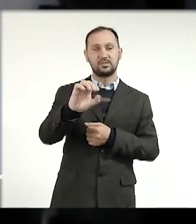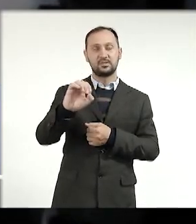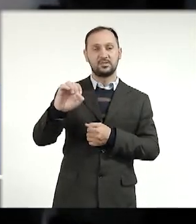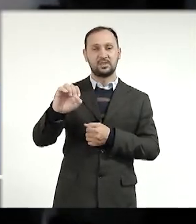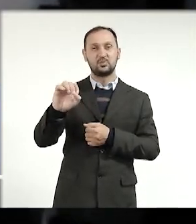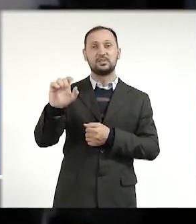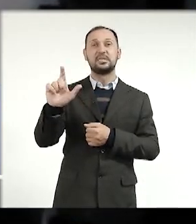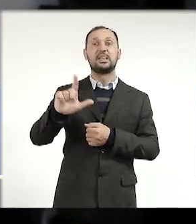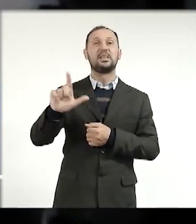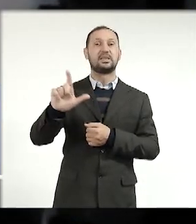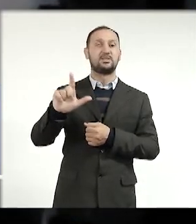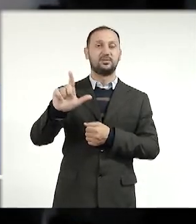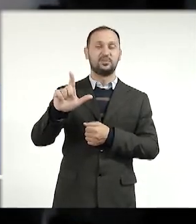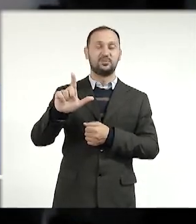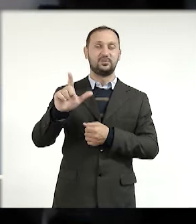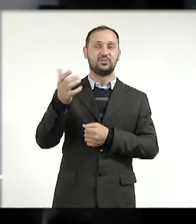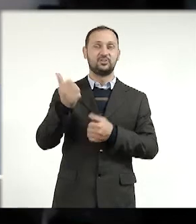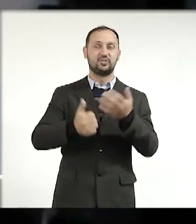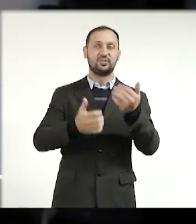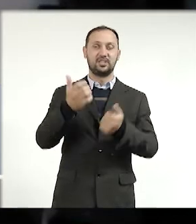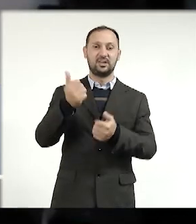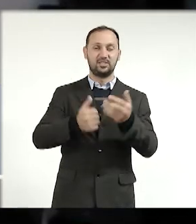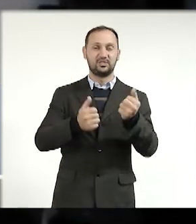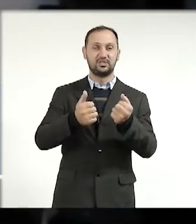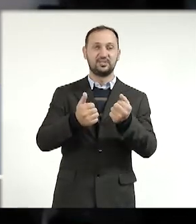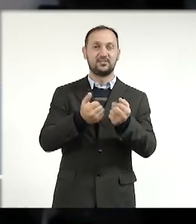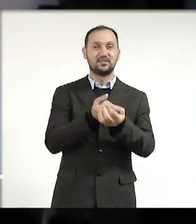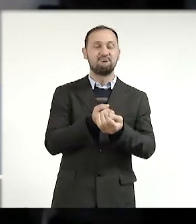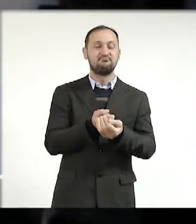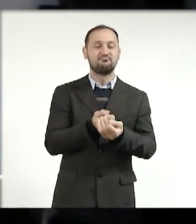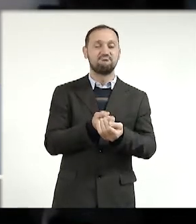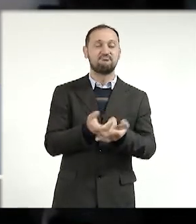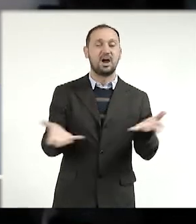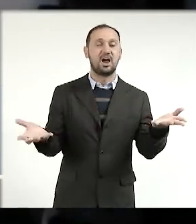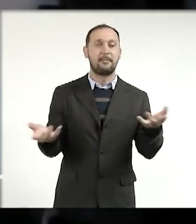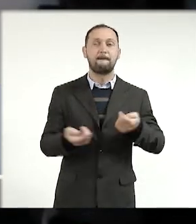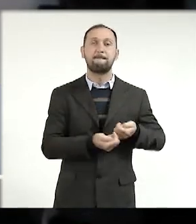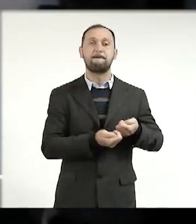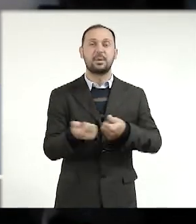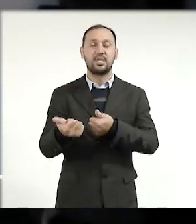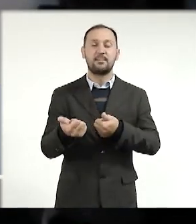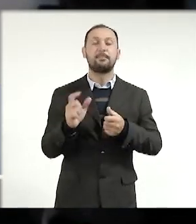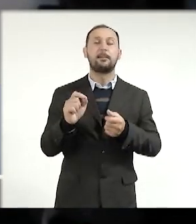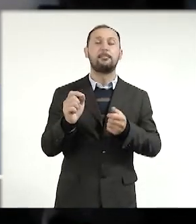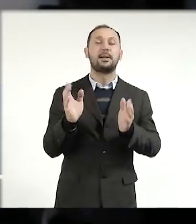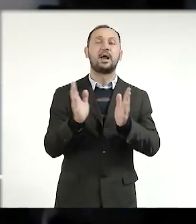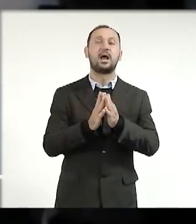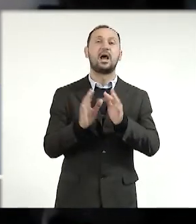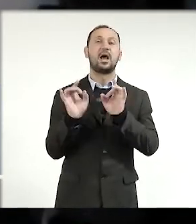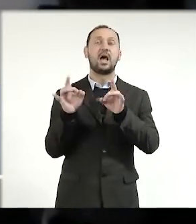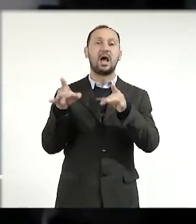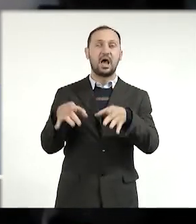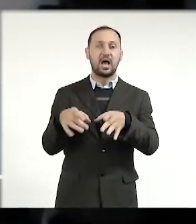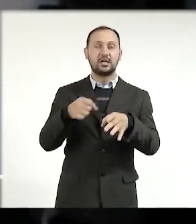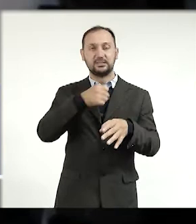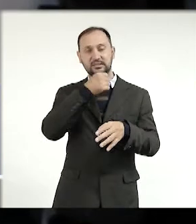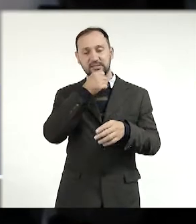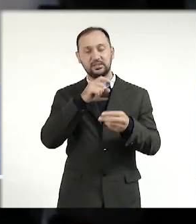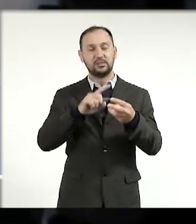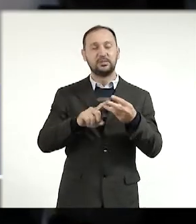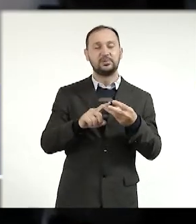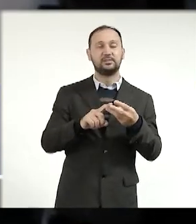11.900 litros de leite que vão ser distribuídos para asilos,